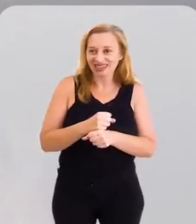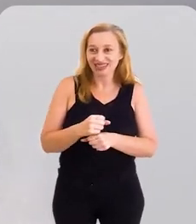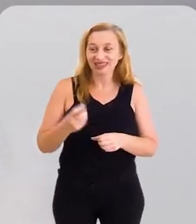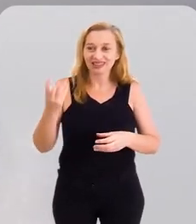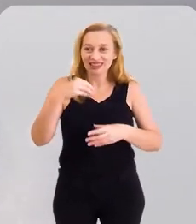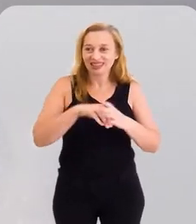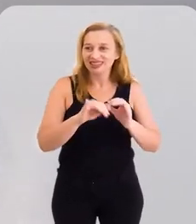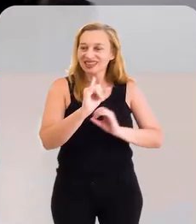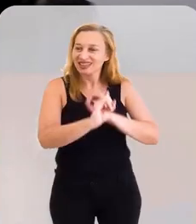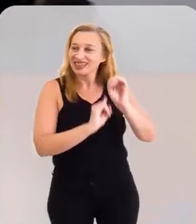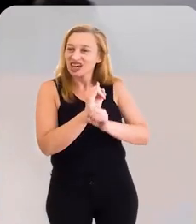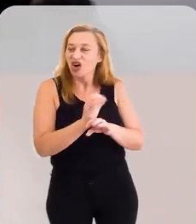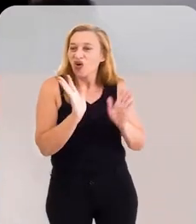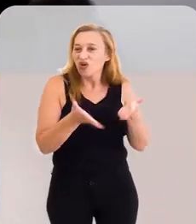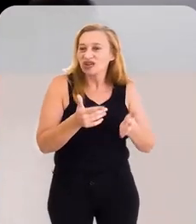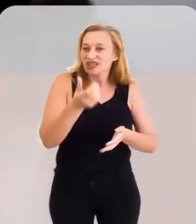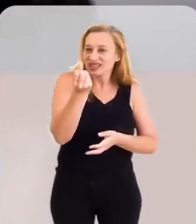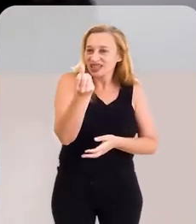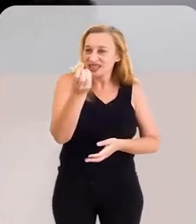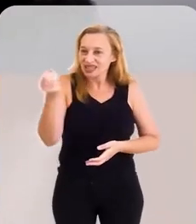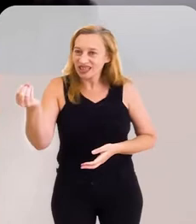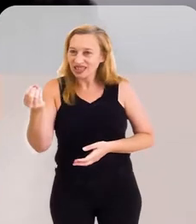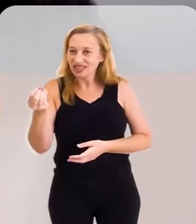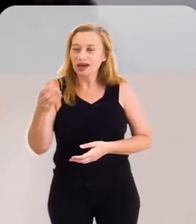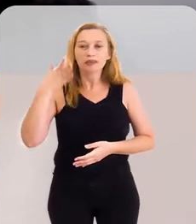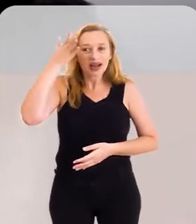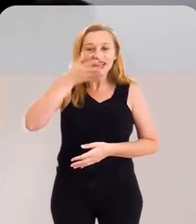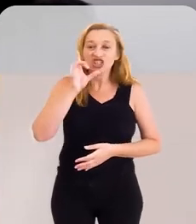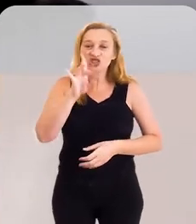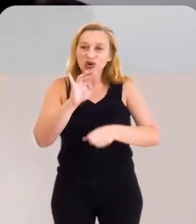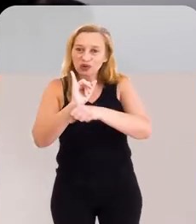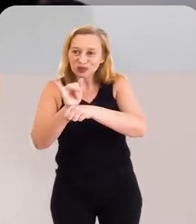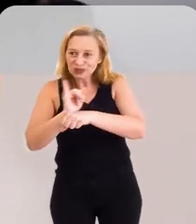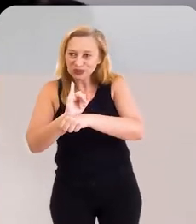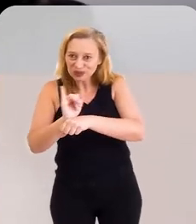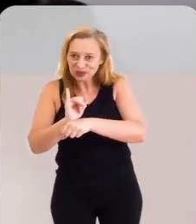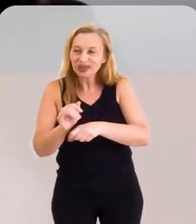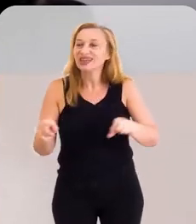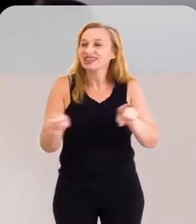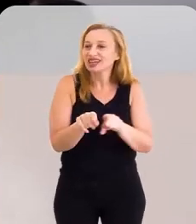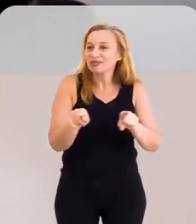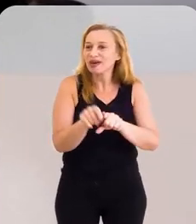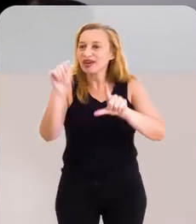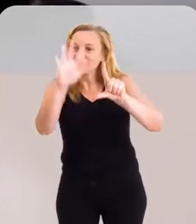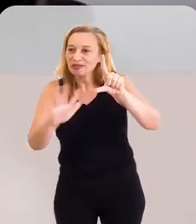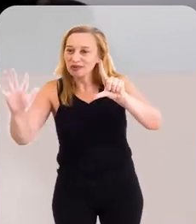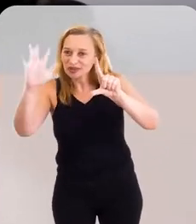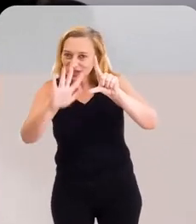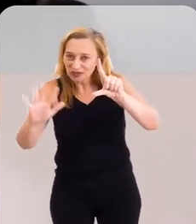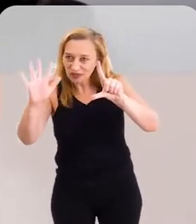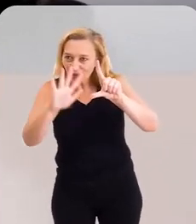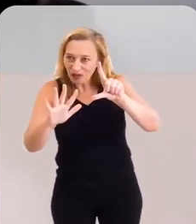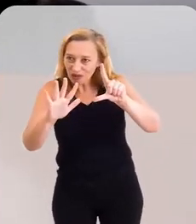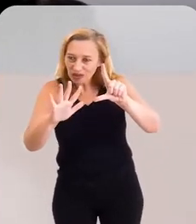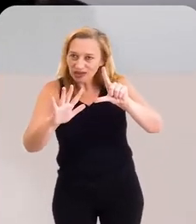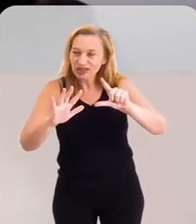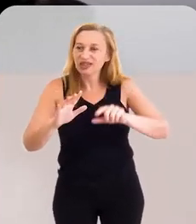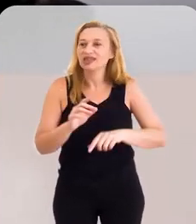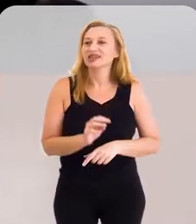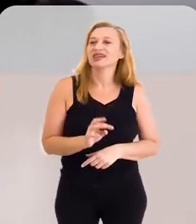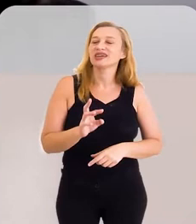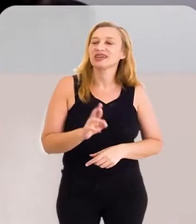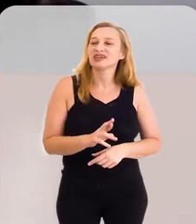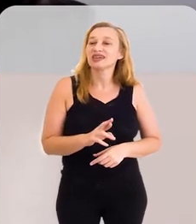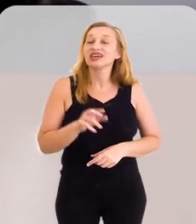na internet. Hoje são 600 palestras só no canal do YouTube. Nós criamos também uma plataforma de streaming, que é